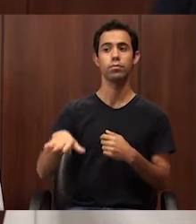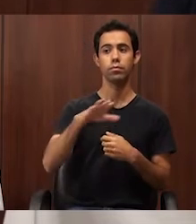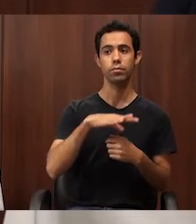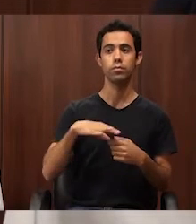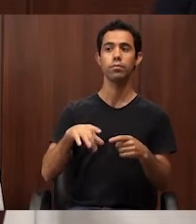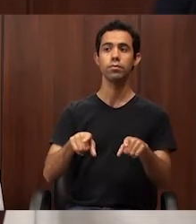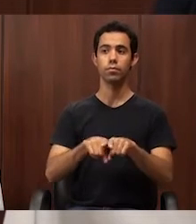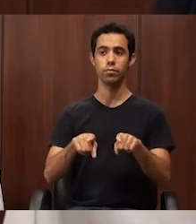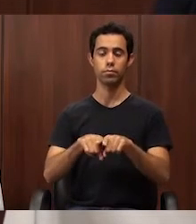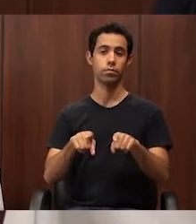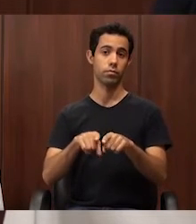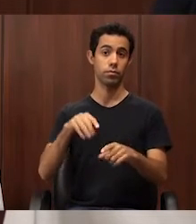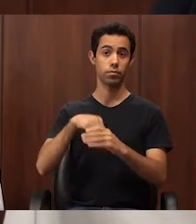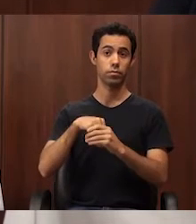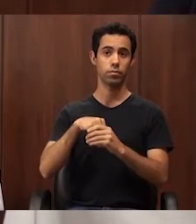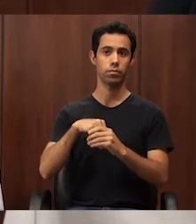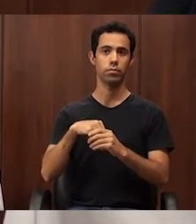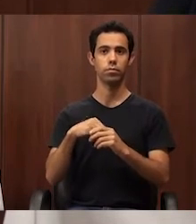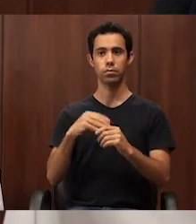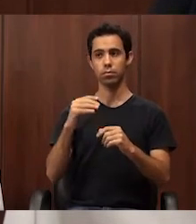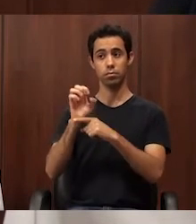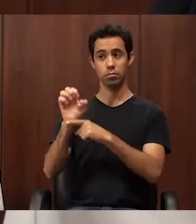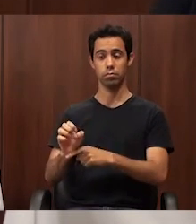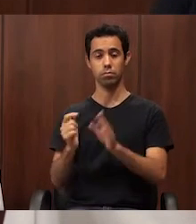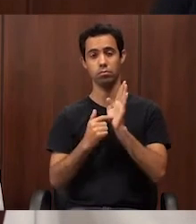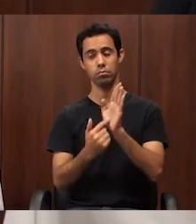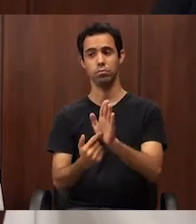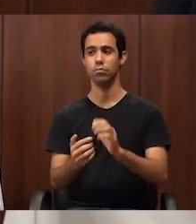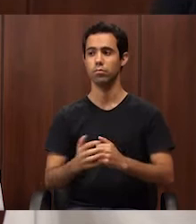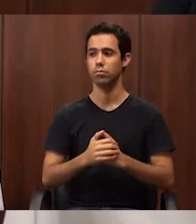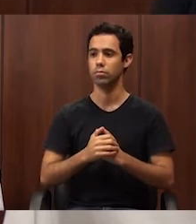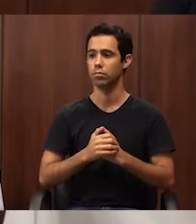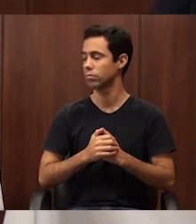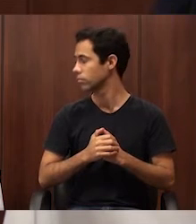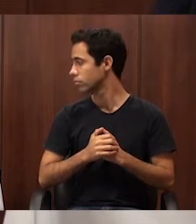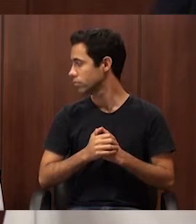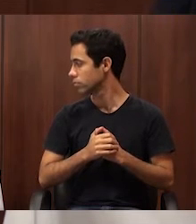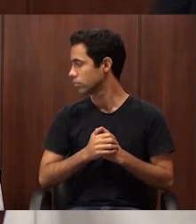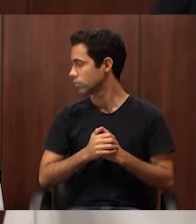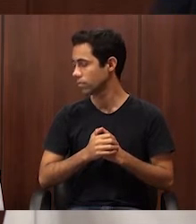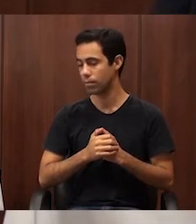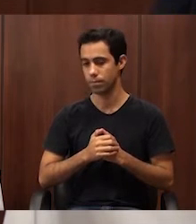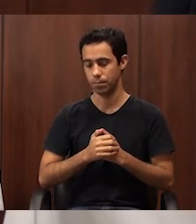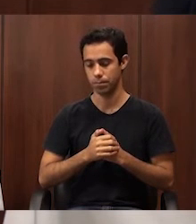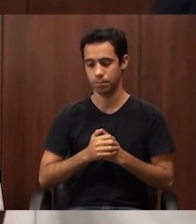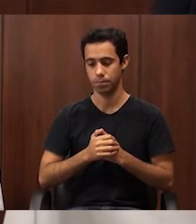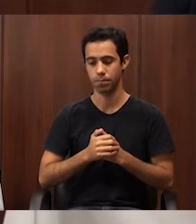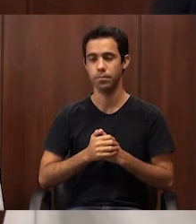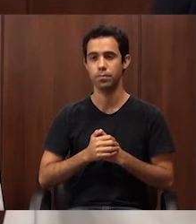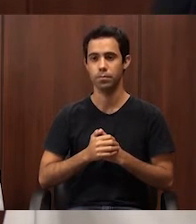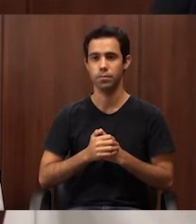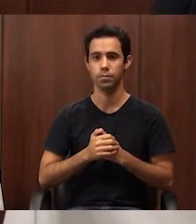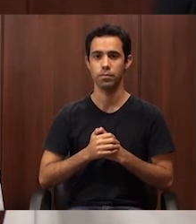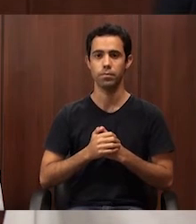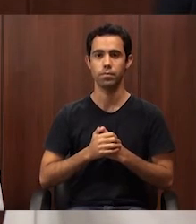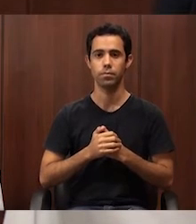relação àquilo que é oferecido pelo Estado. Agora, uma outra questão que foi